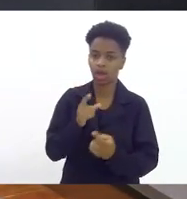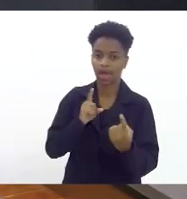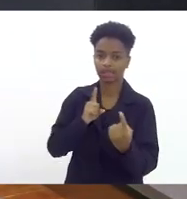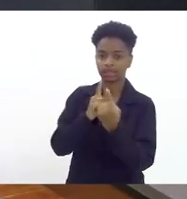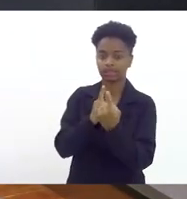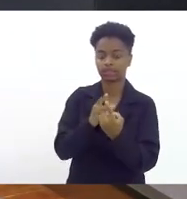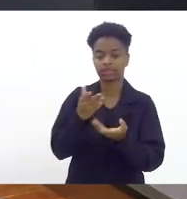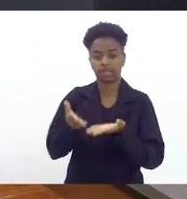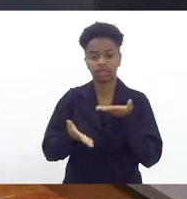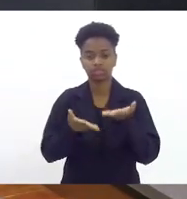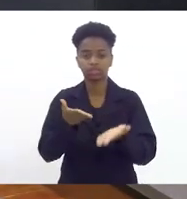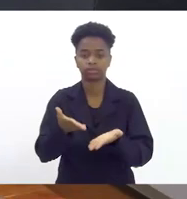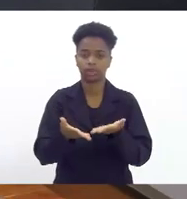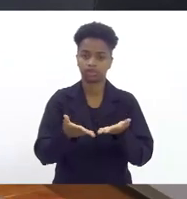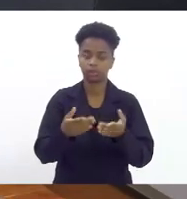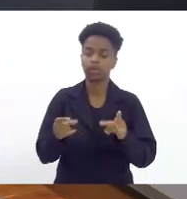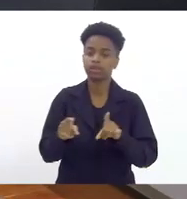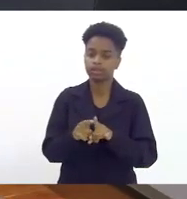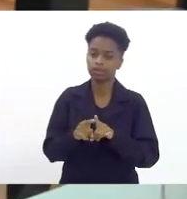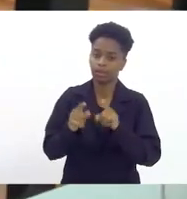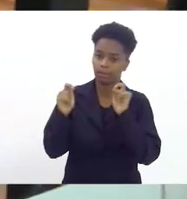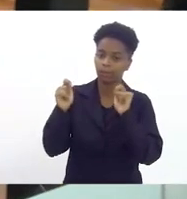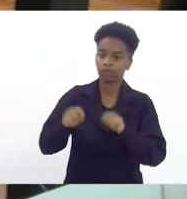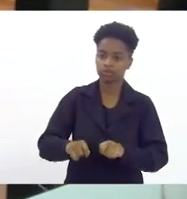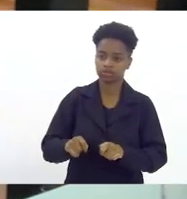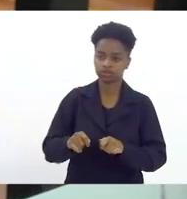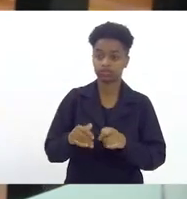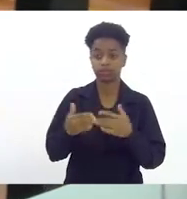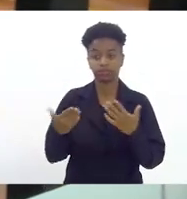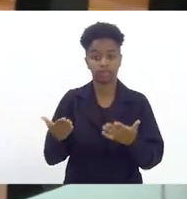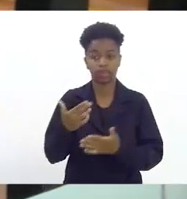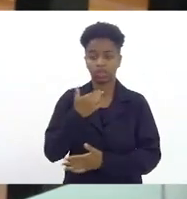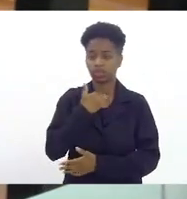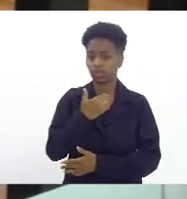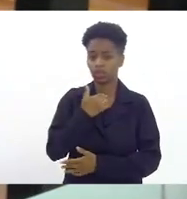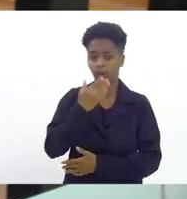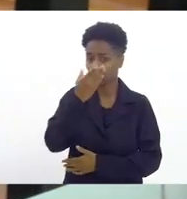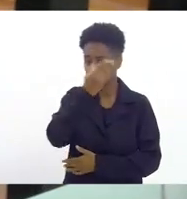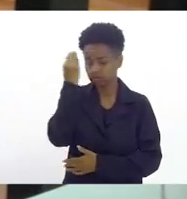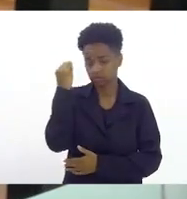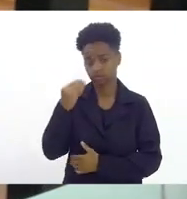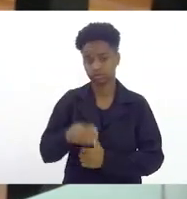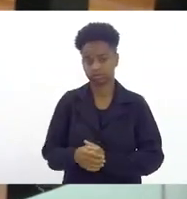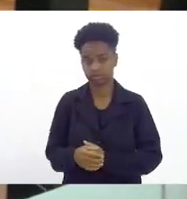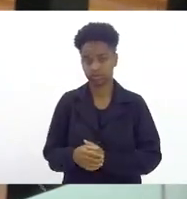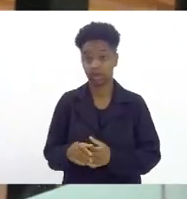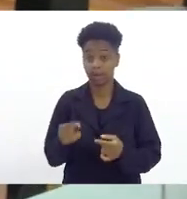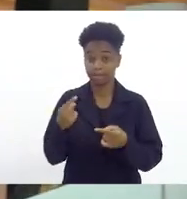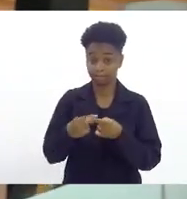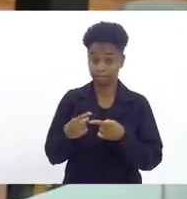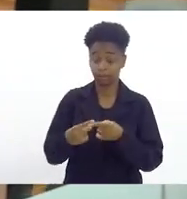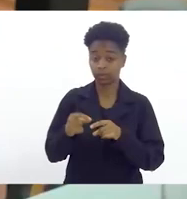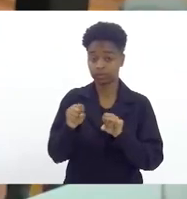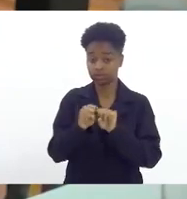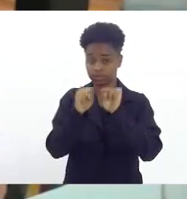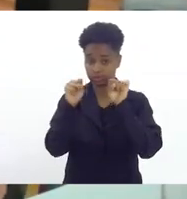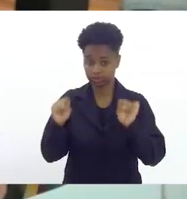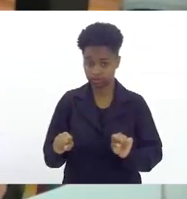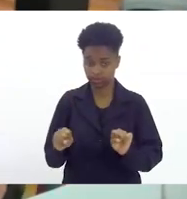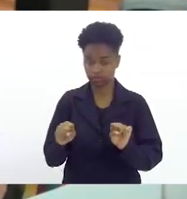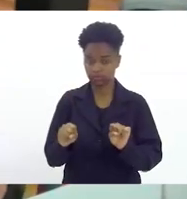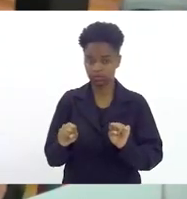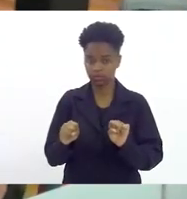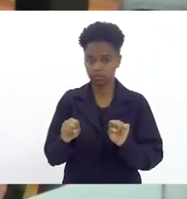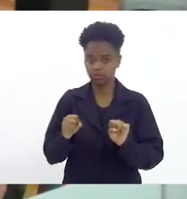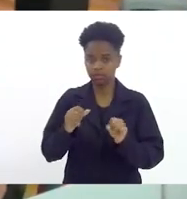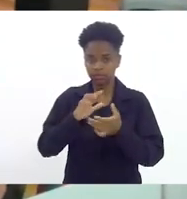possível e que nos é possível e que isso não pode ser esquecido porque os sistemas esses eh